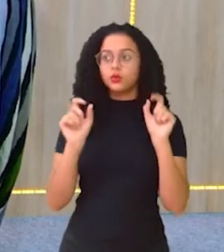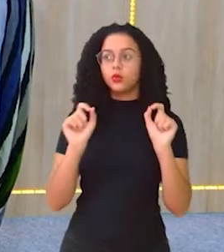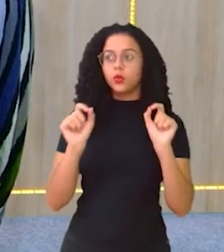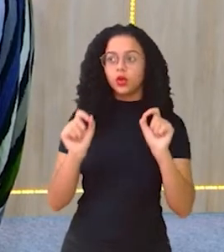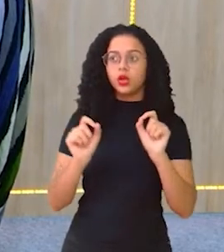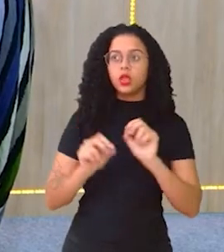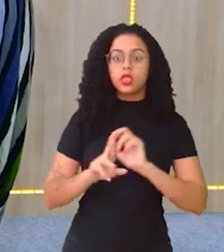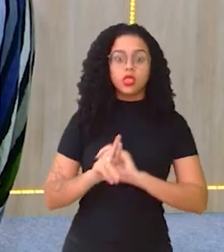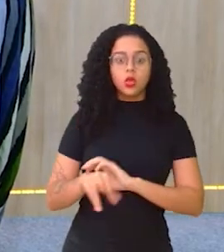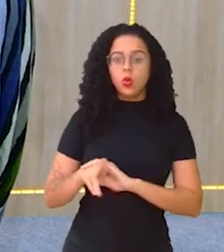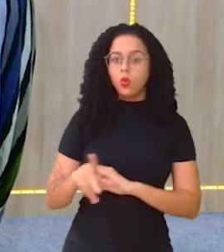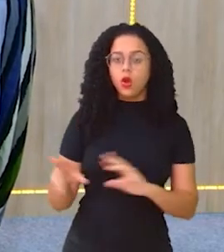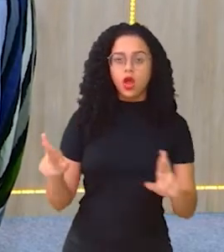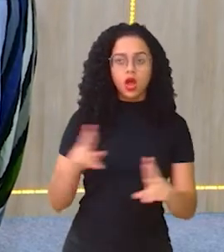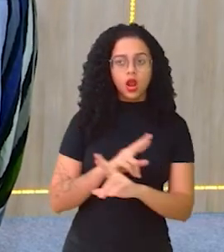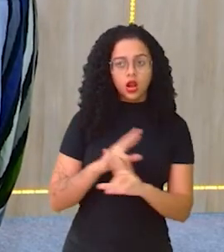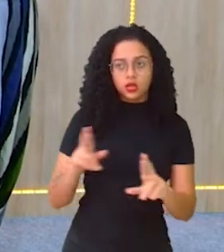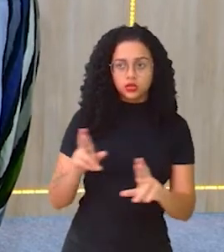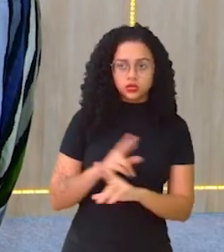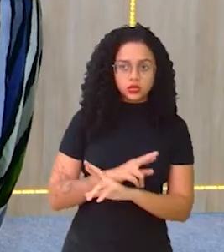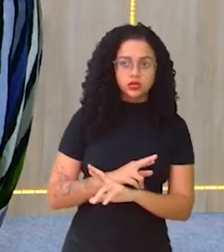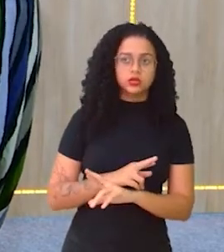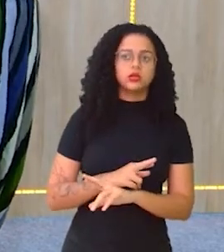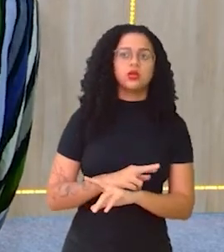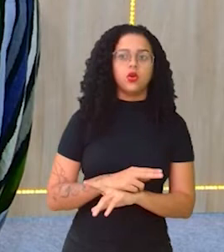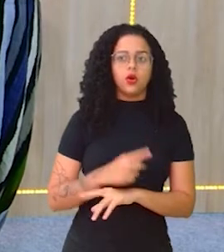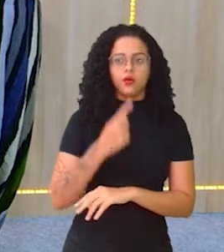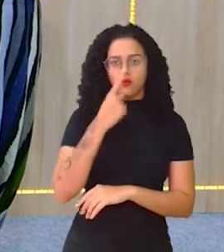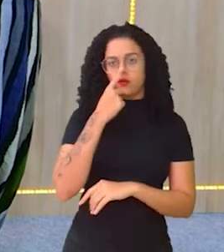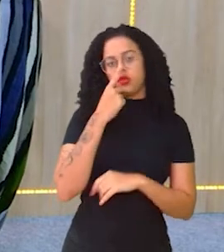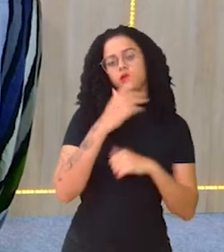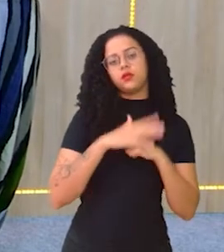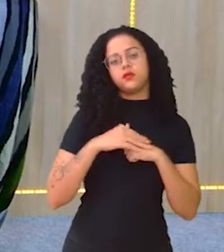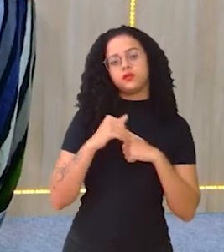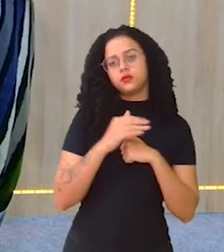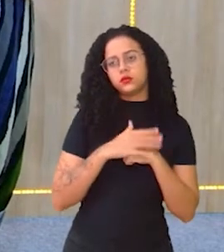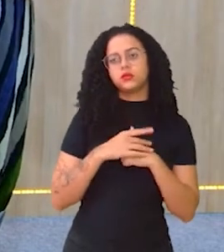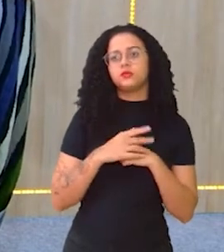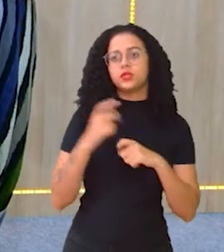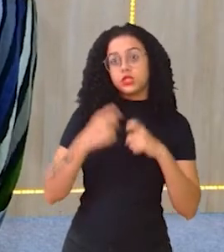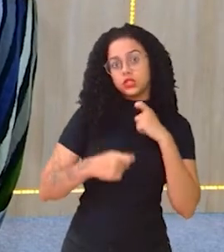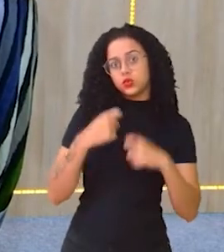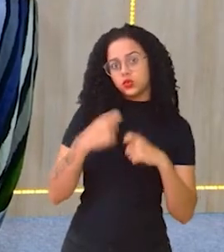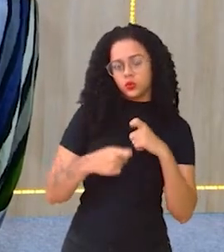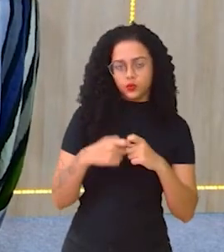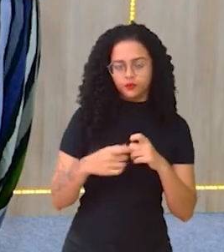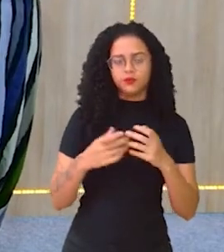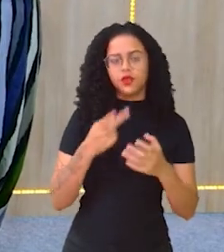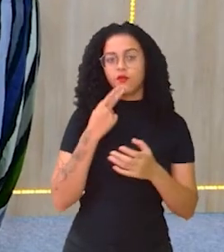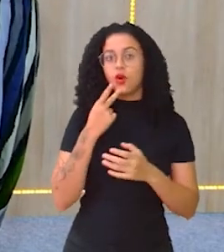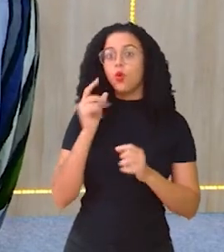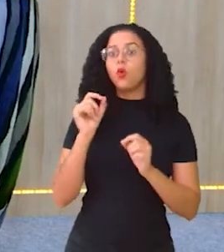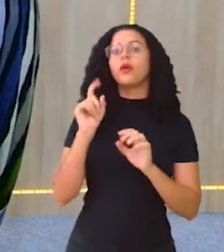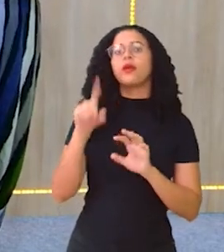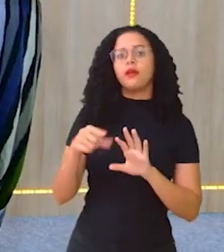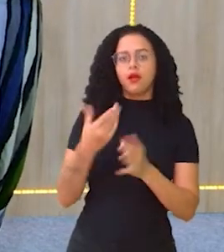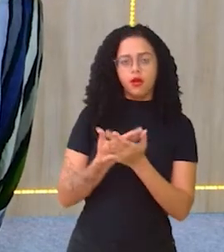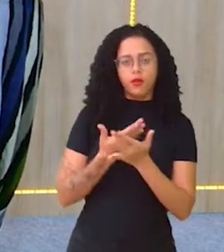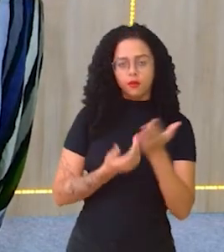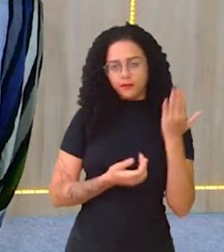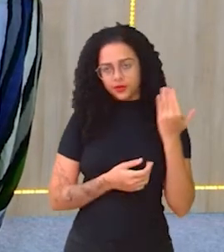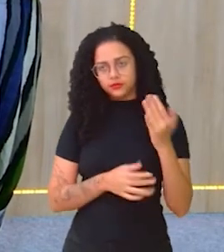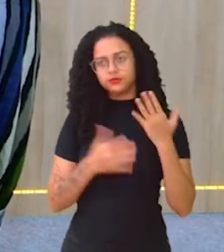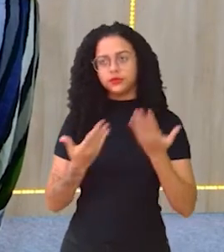é uma relação afetivo-sexual. Na nossa aula passada, a gente tratou do que é, não foi, Armando? Exatamente. Então, já